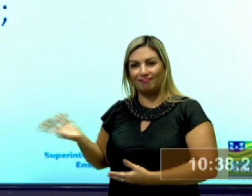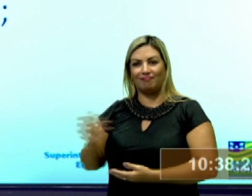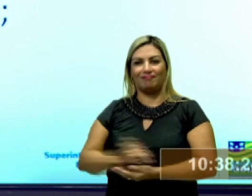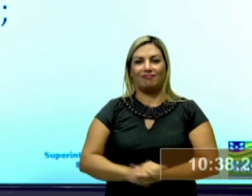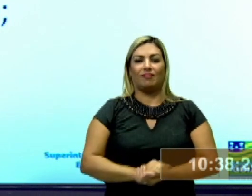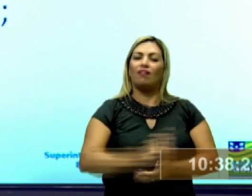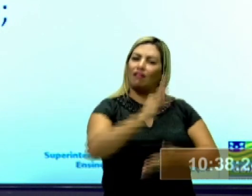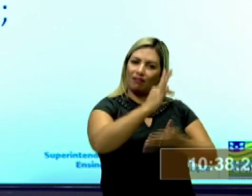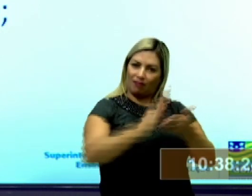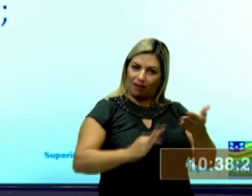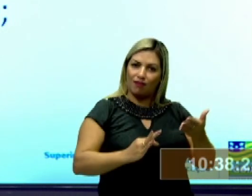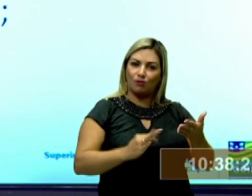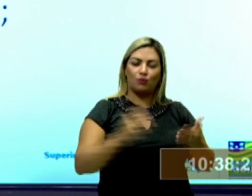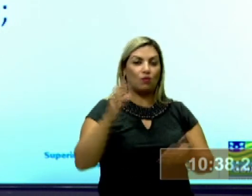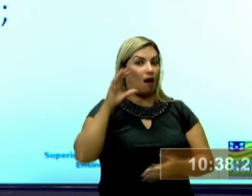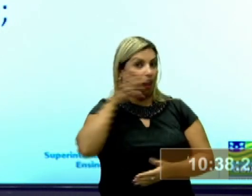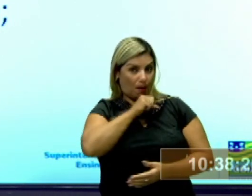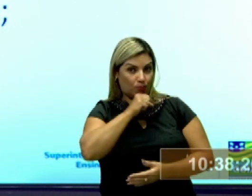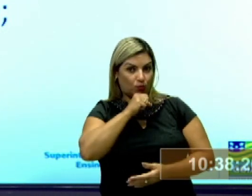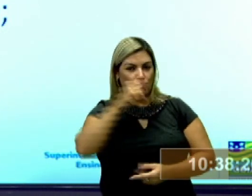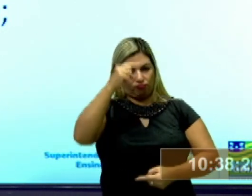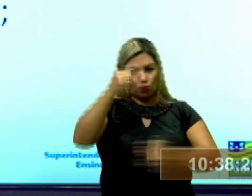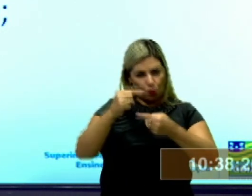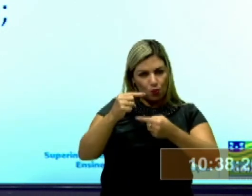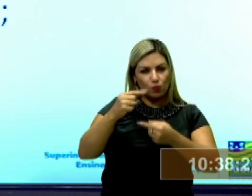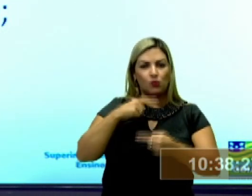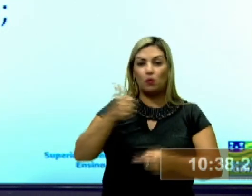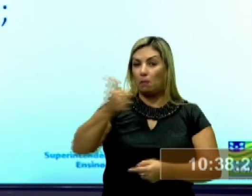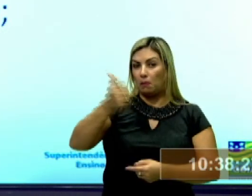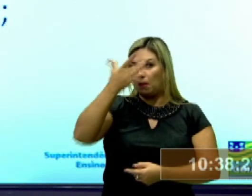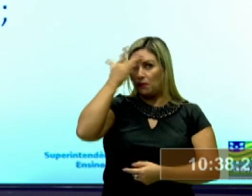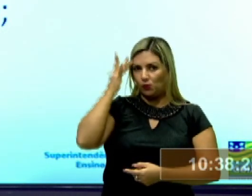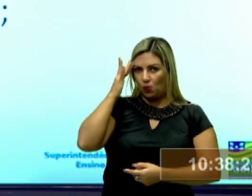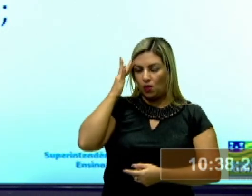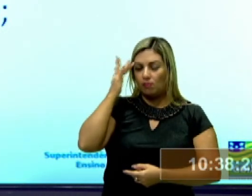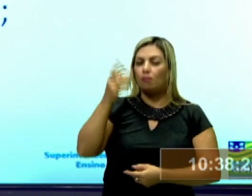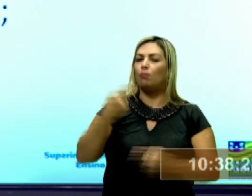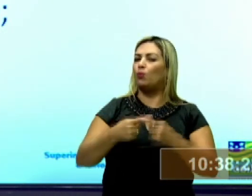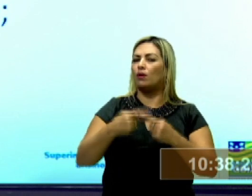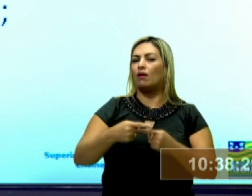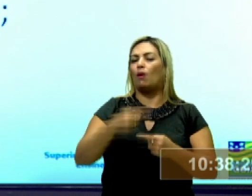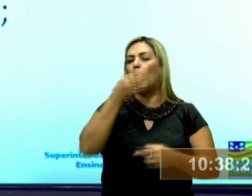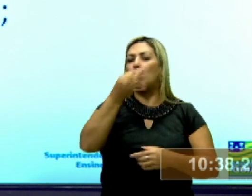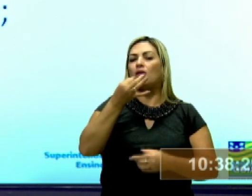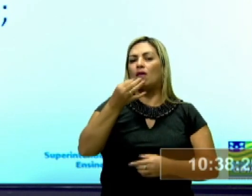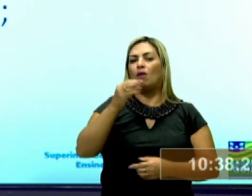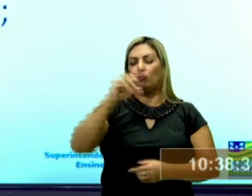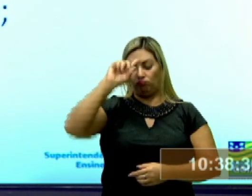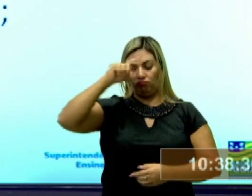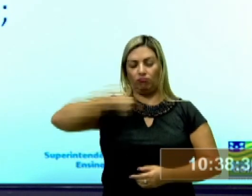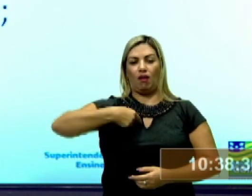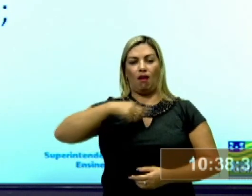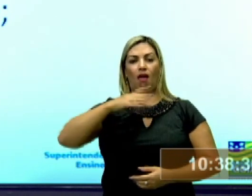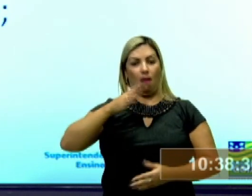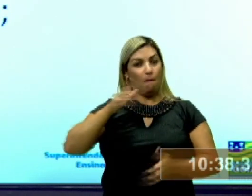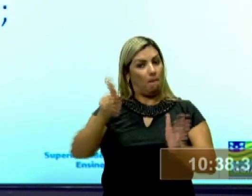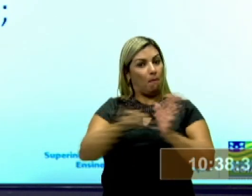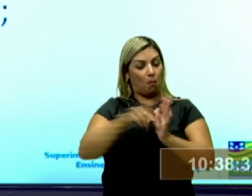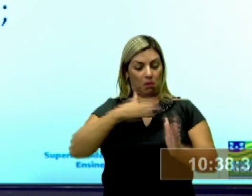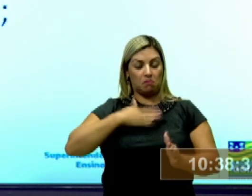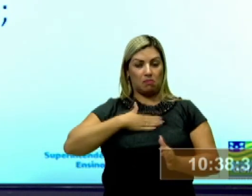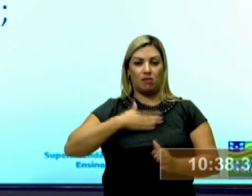Os textos são breves e escritos em primeira pessoa. Por quê? Porque é uma opinião dele a respeito daquilo que